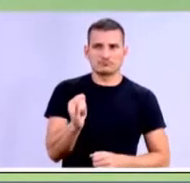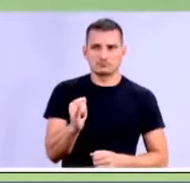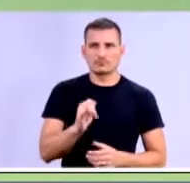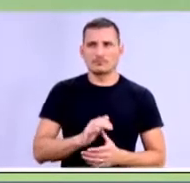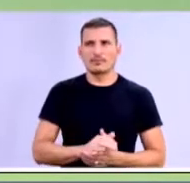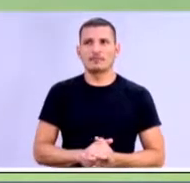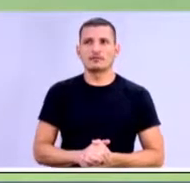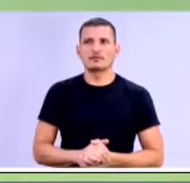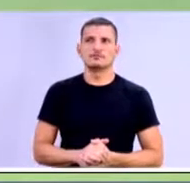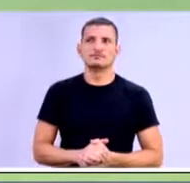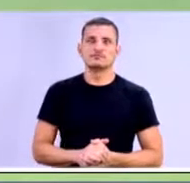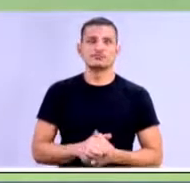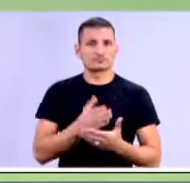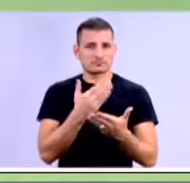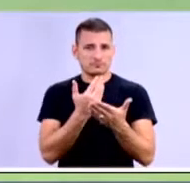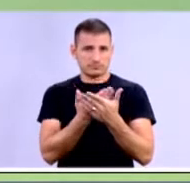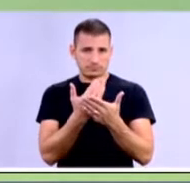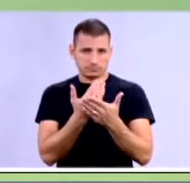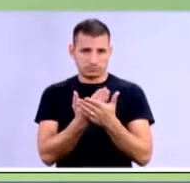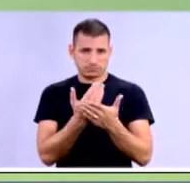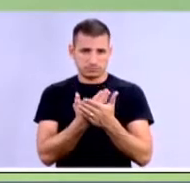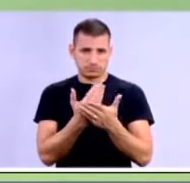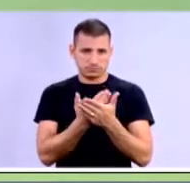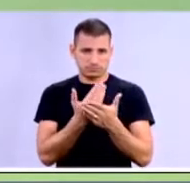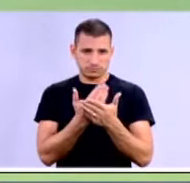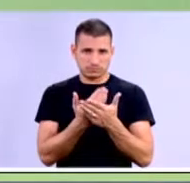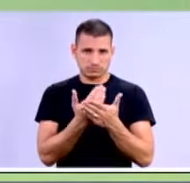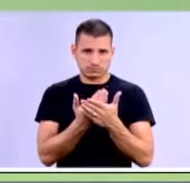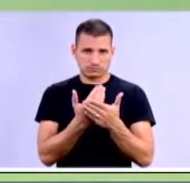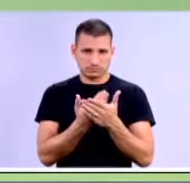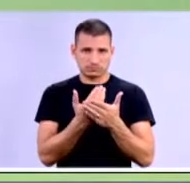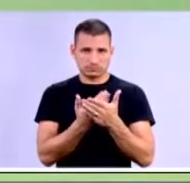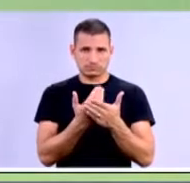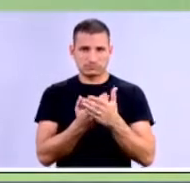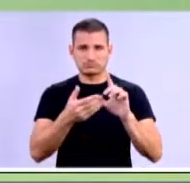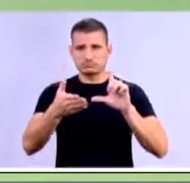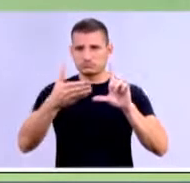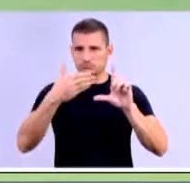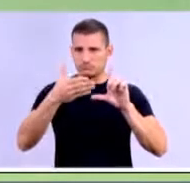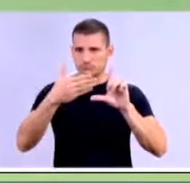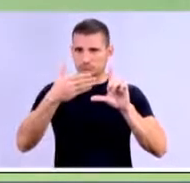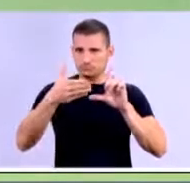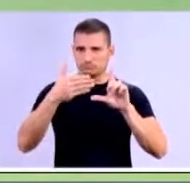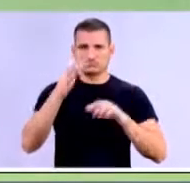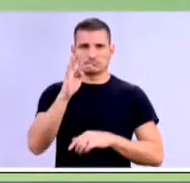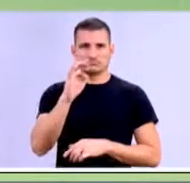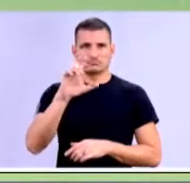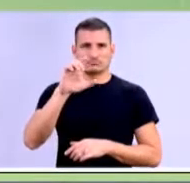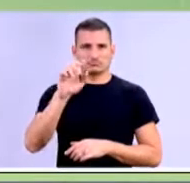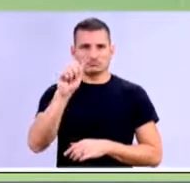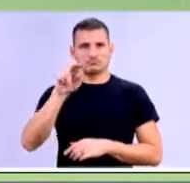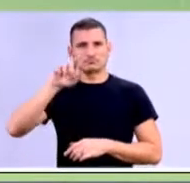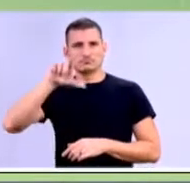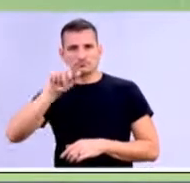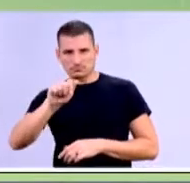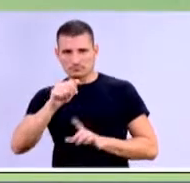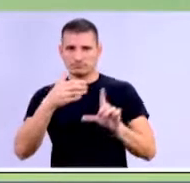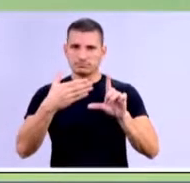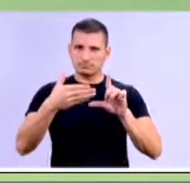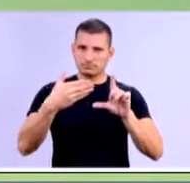aulas televisionadas, conhecidas também como teleaulas. Para trabalhos